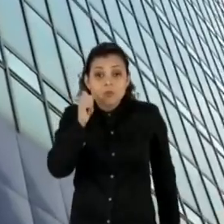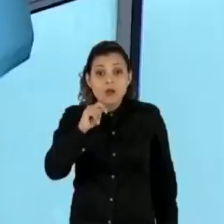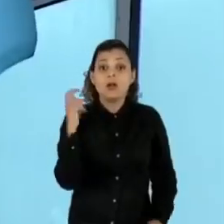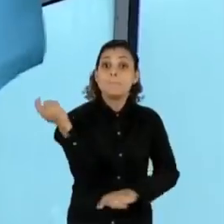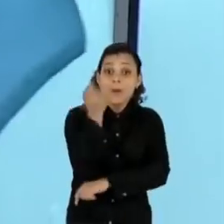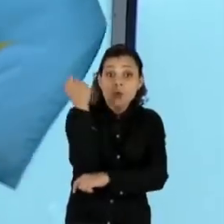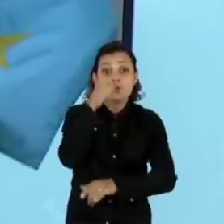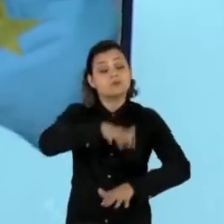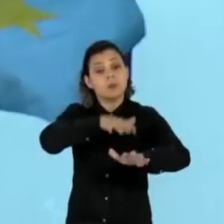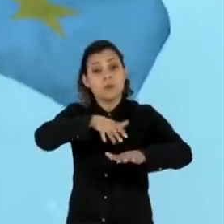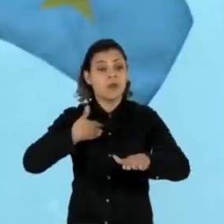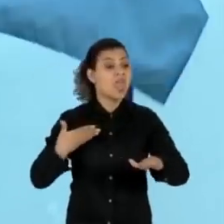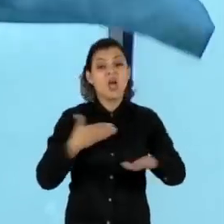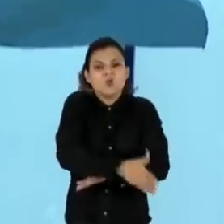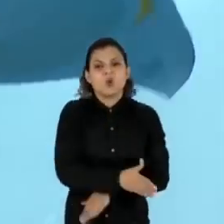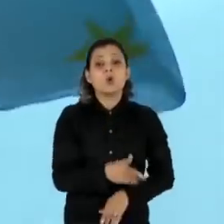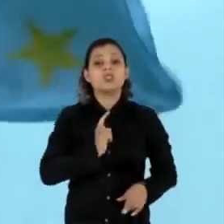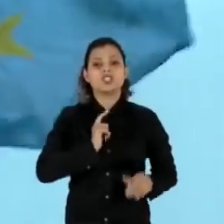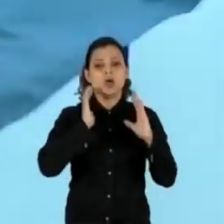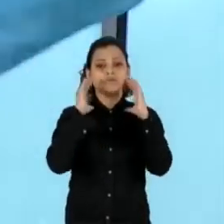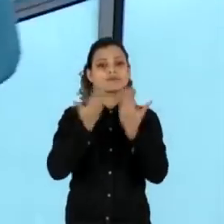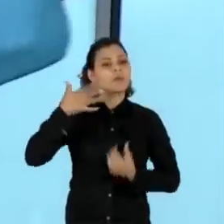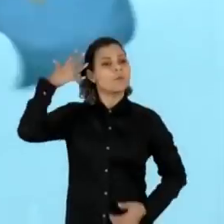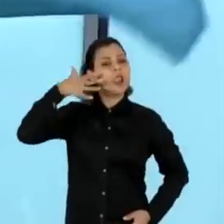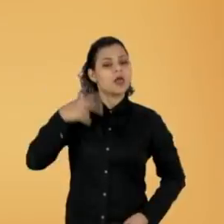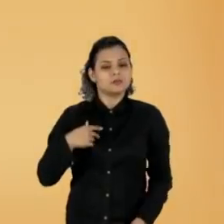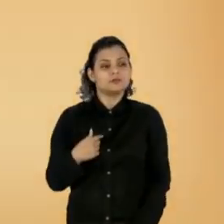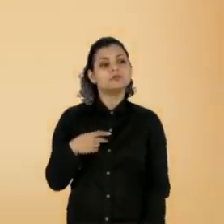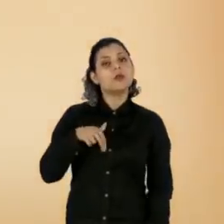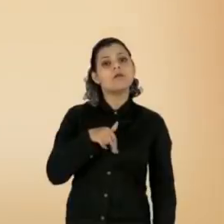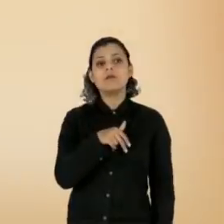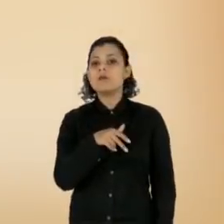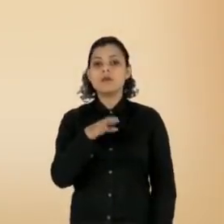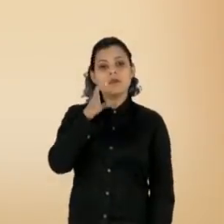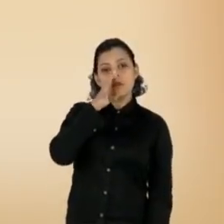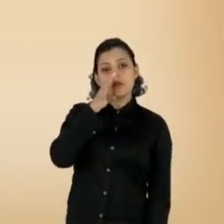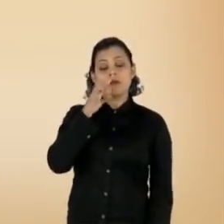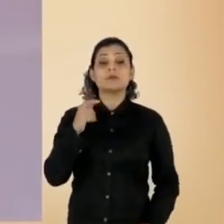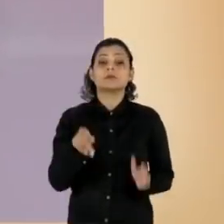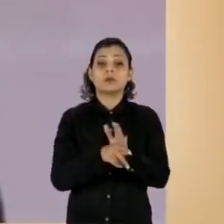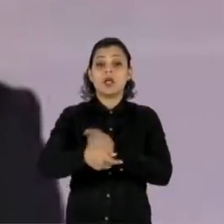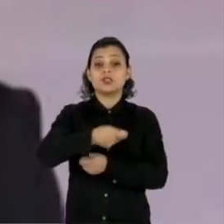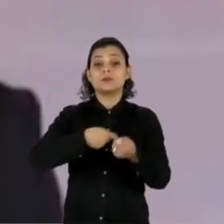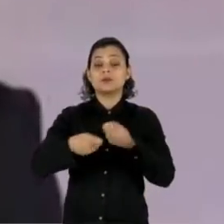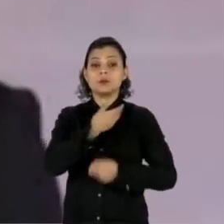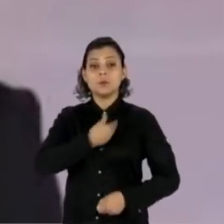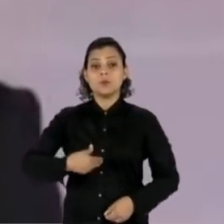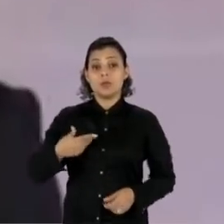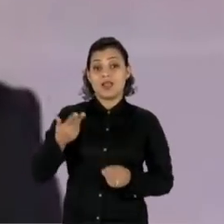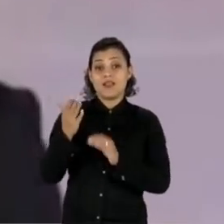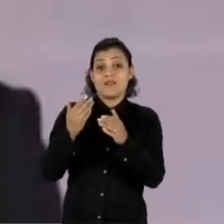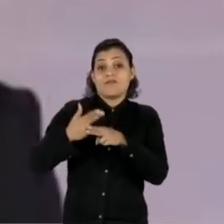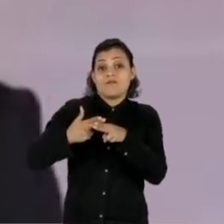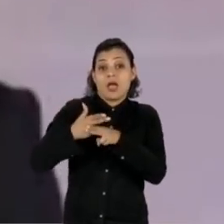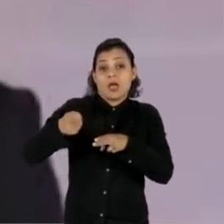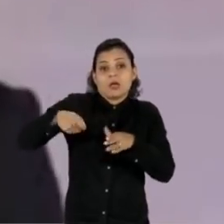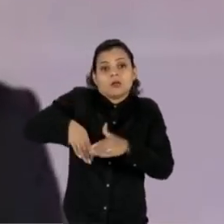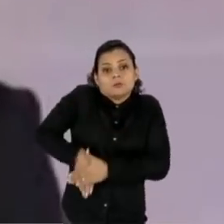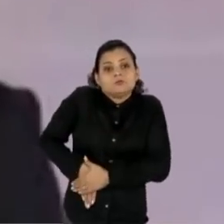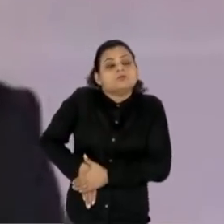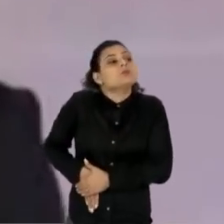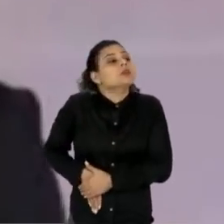fica na avenida paulista hoje participaria de um congresso de combate à corrupção na administração pública como a faca escondida em suas roupas